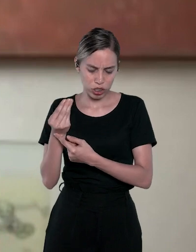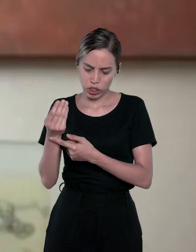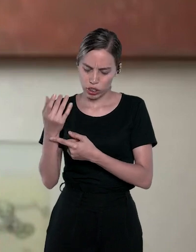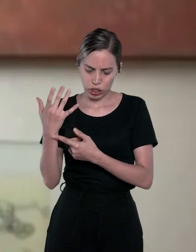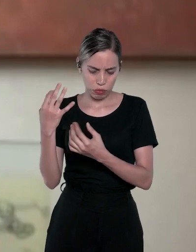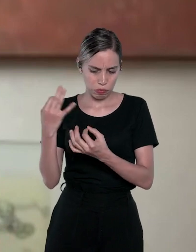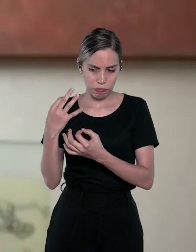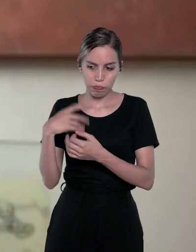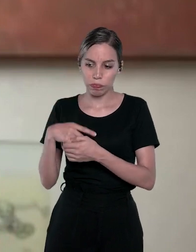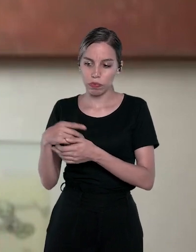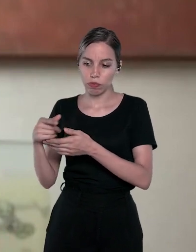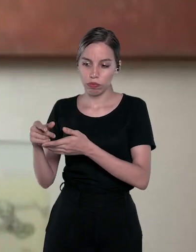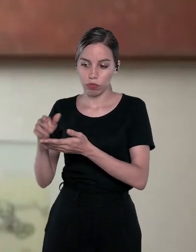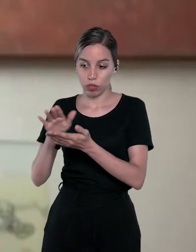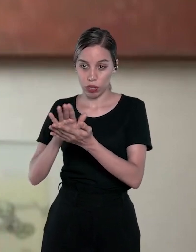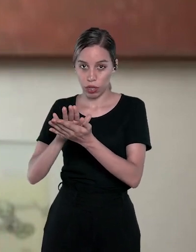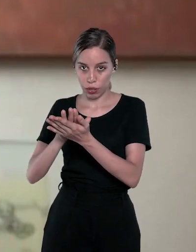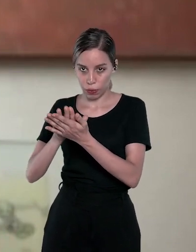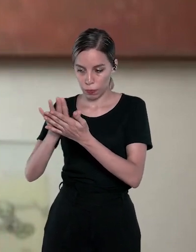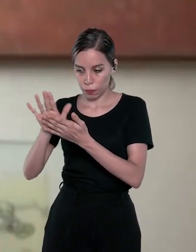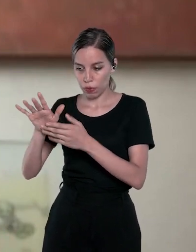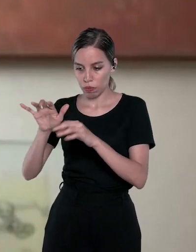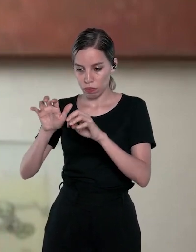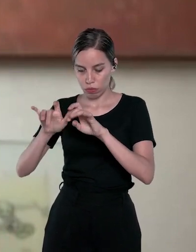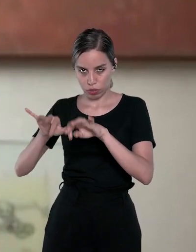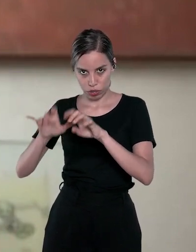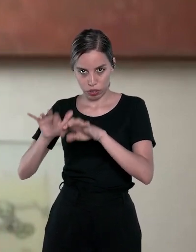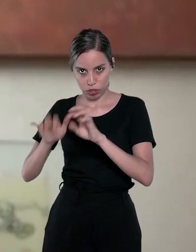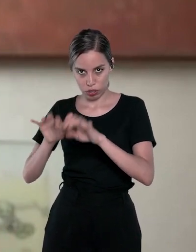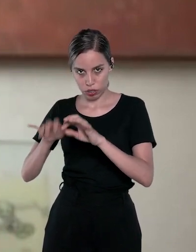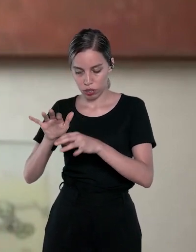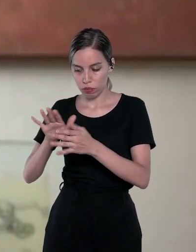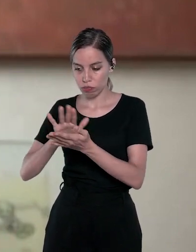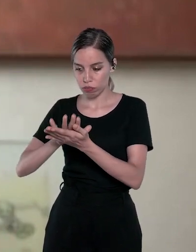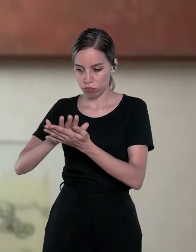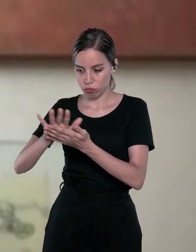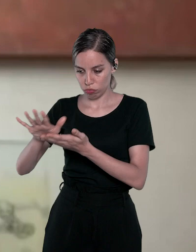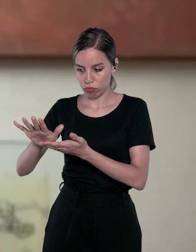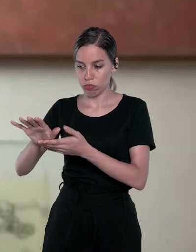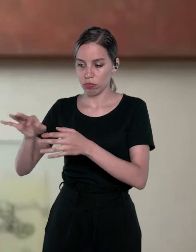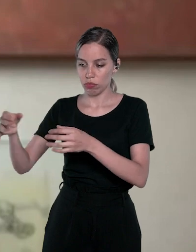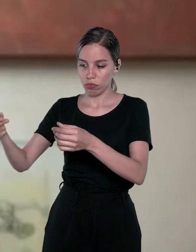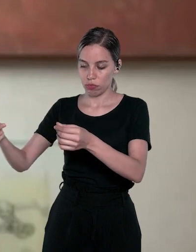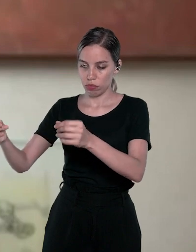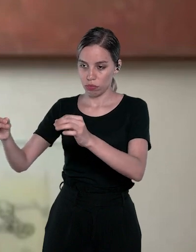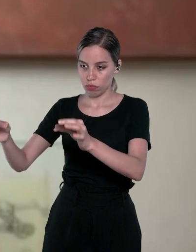que era impressa em tipografia e um